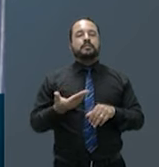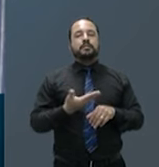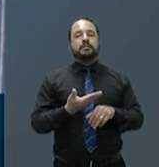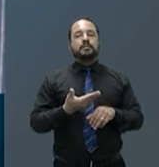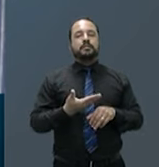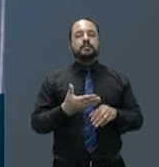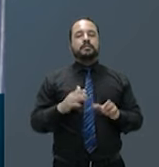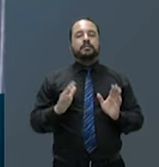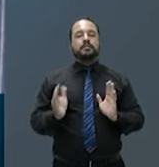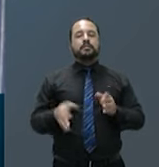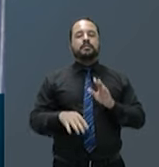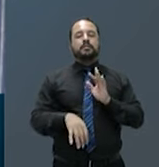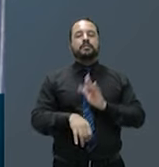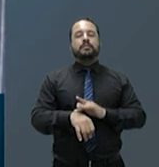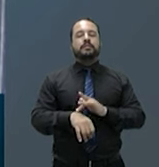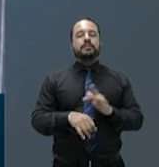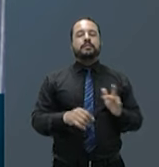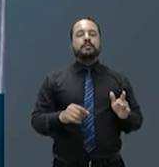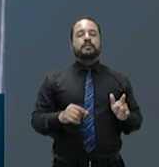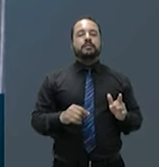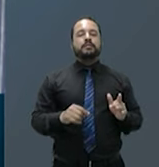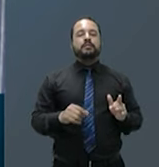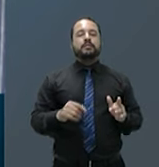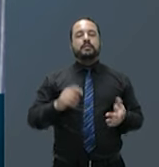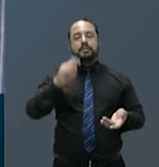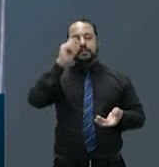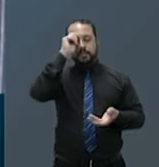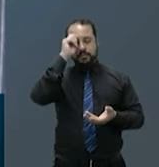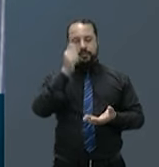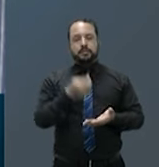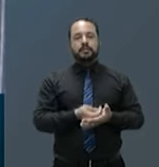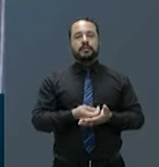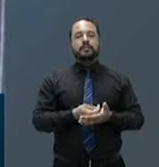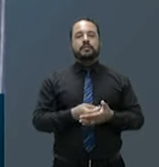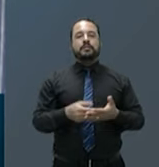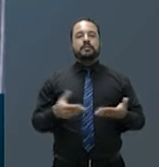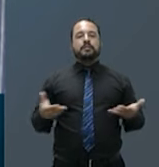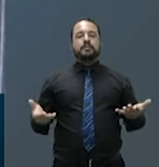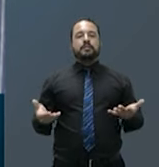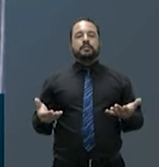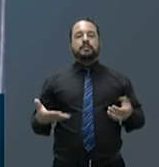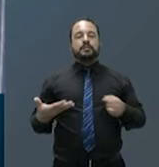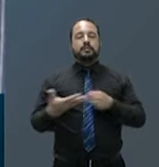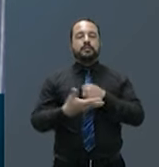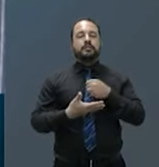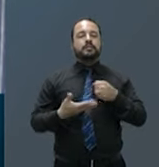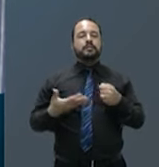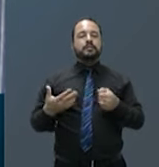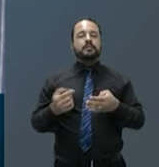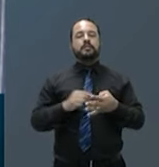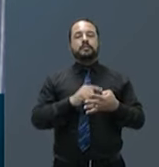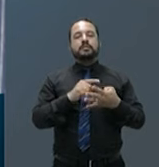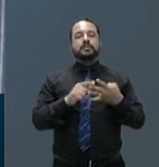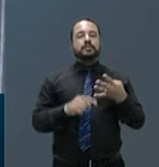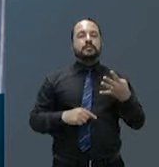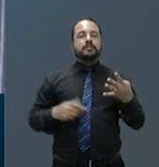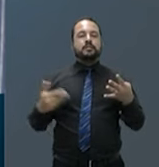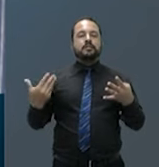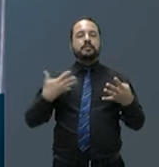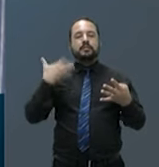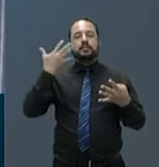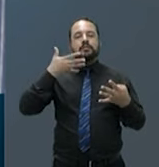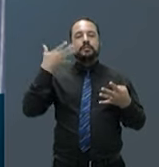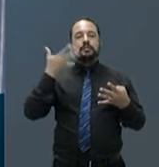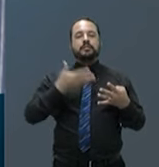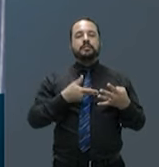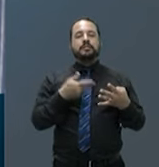foi a questão decidida. E esses foram os fundamentos que a sustentaram, conforme se